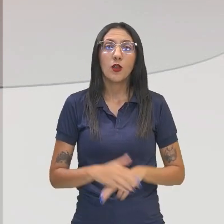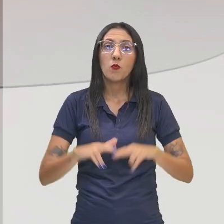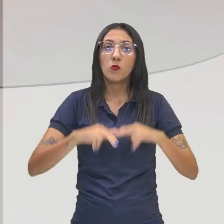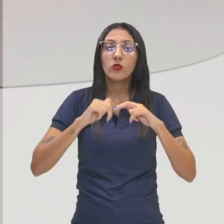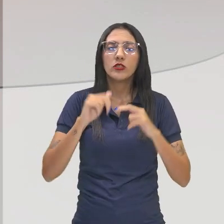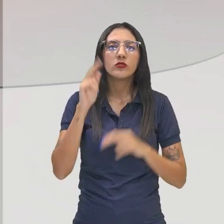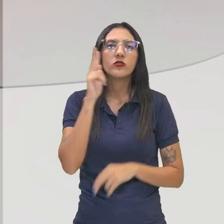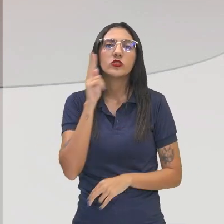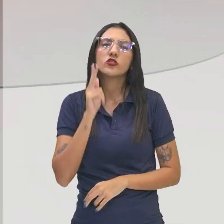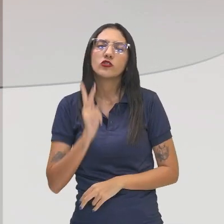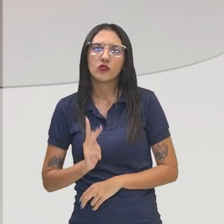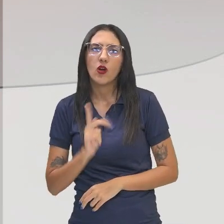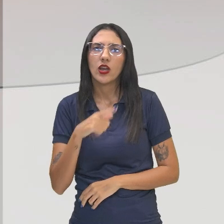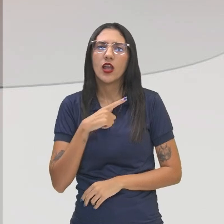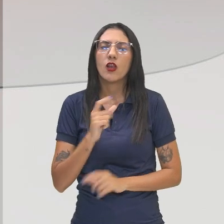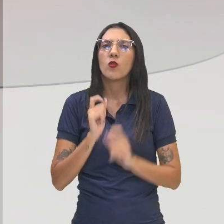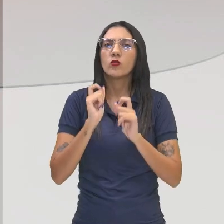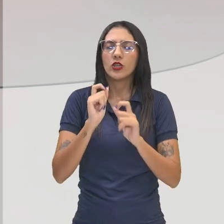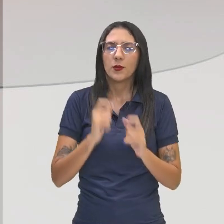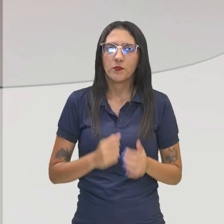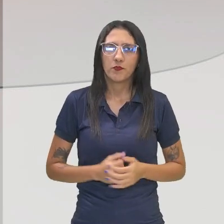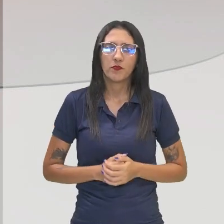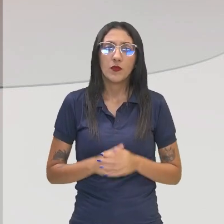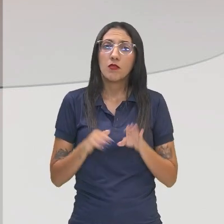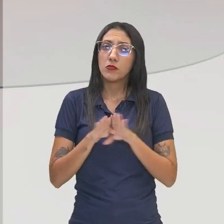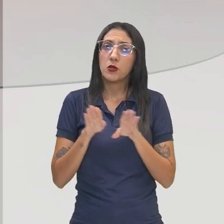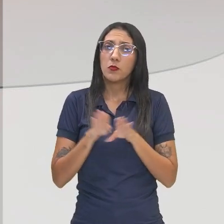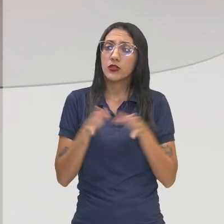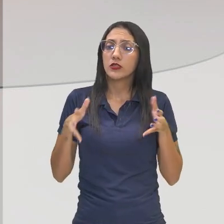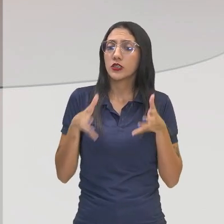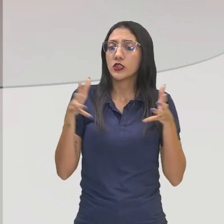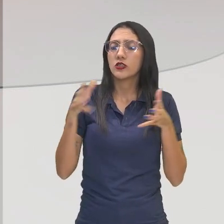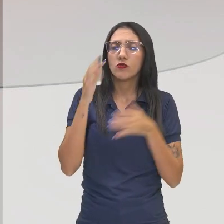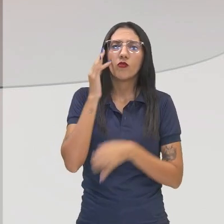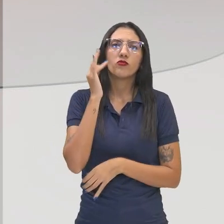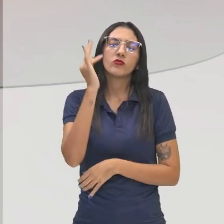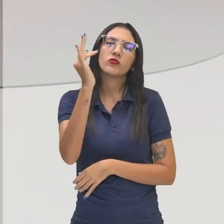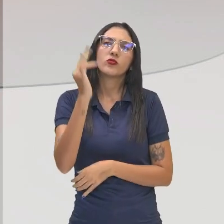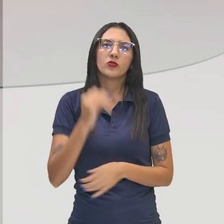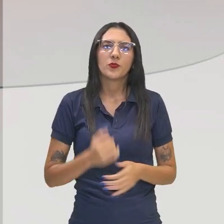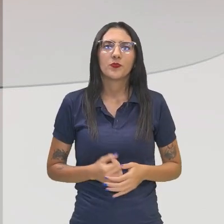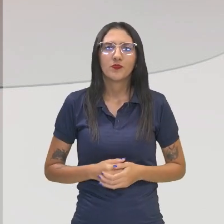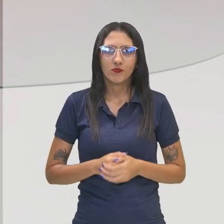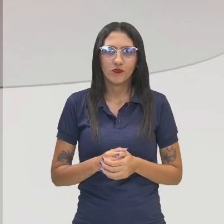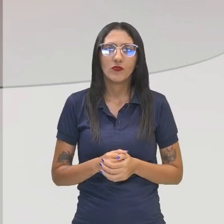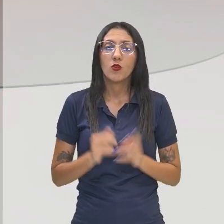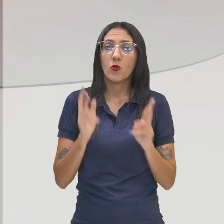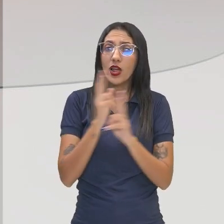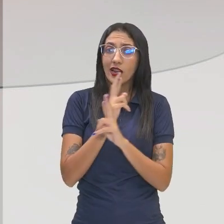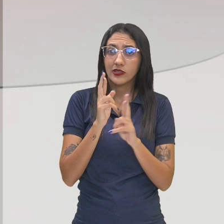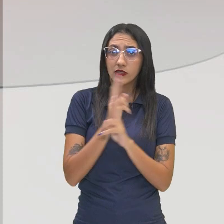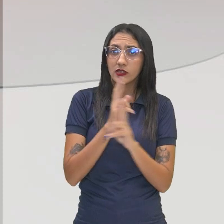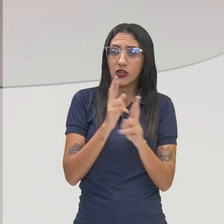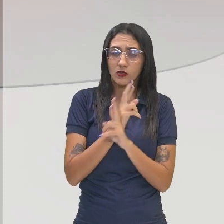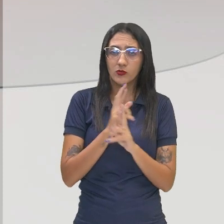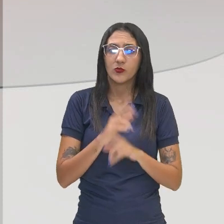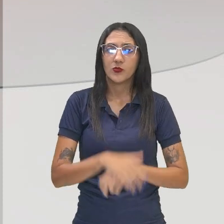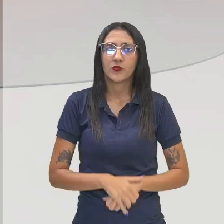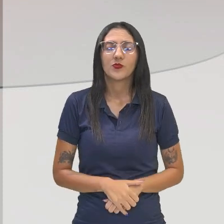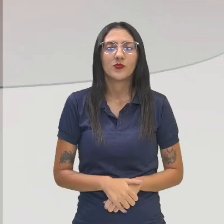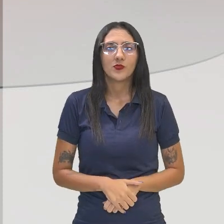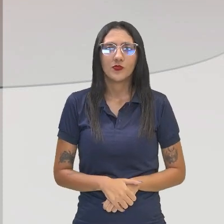a projetar o futuro também, baseada no quê? No passado.